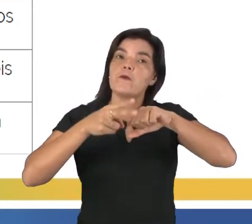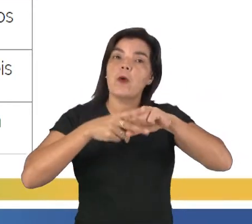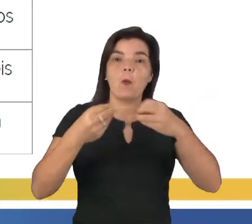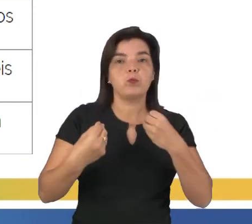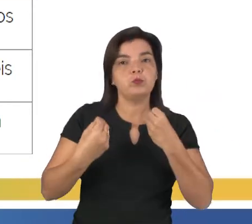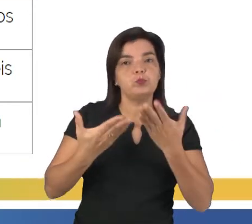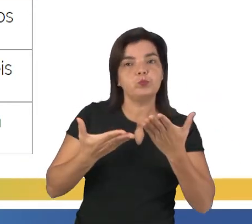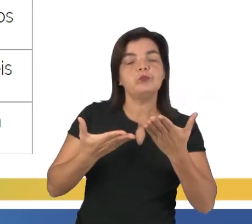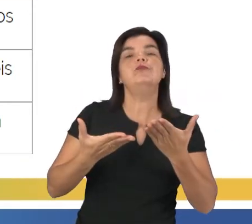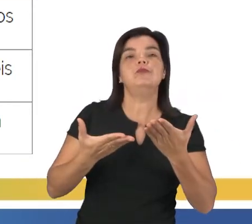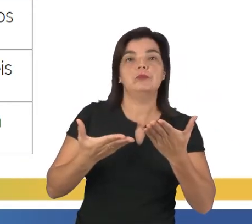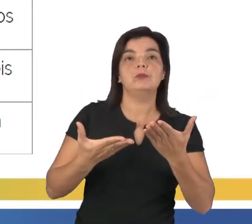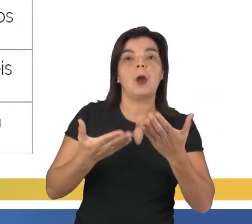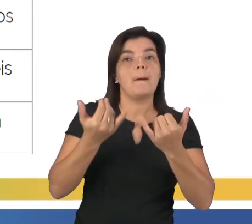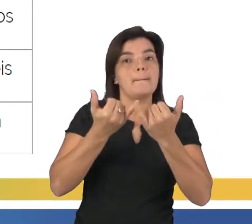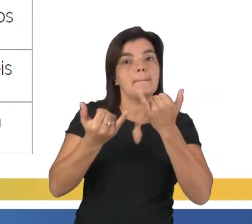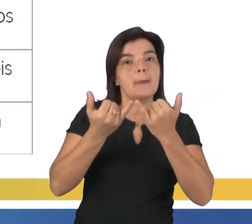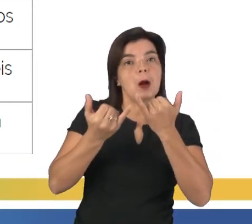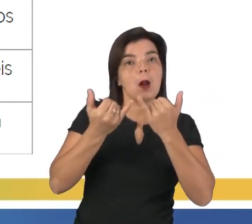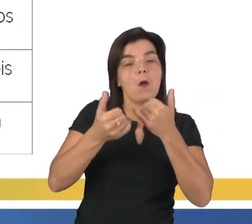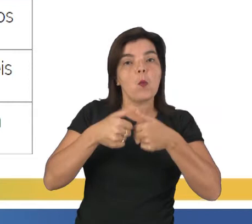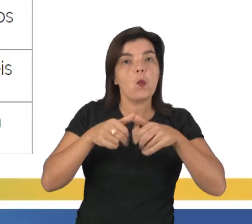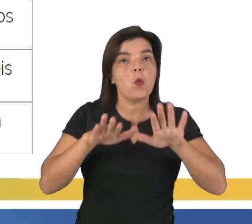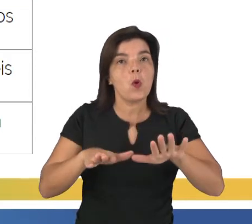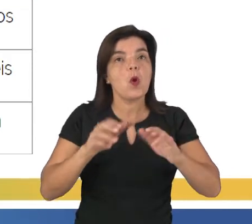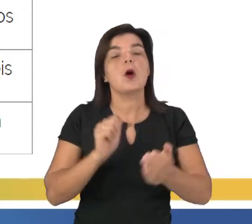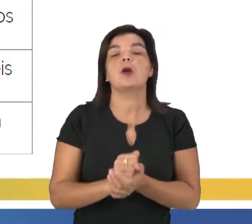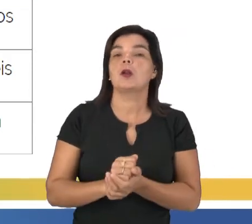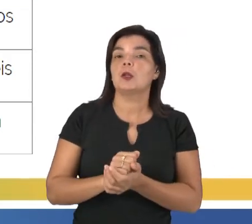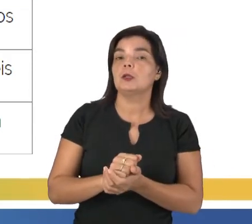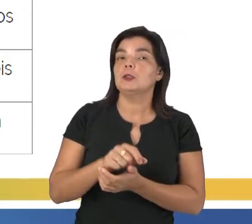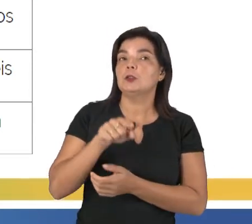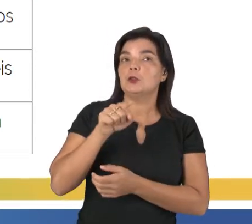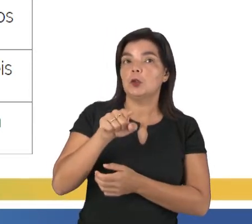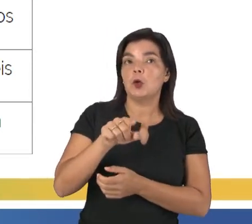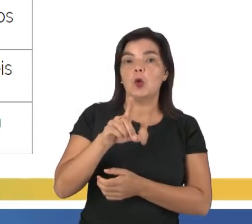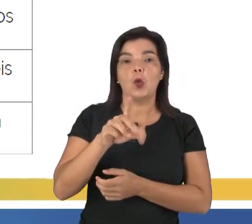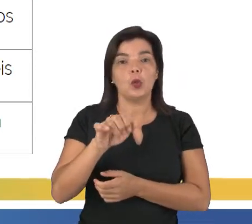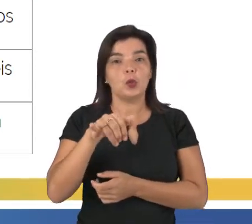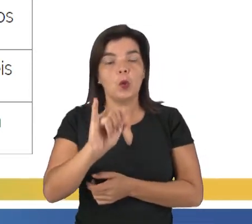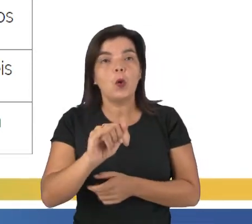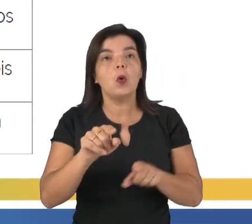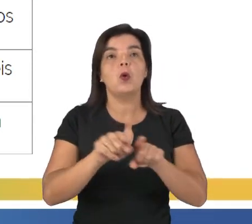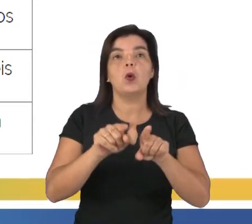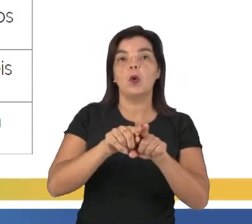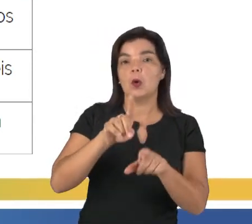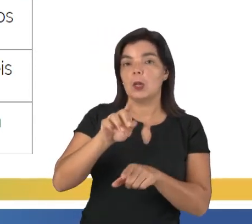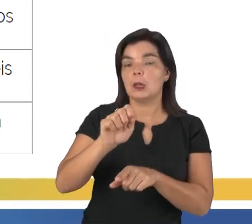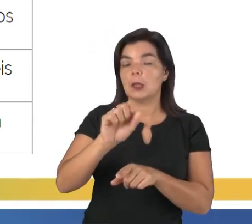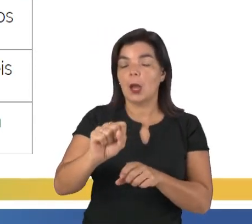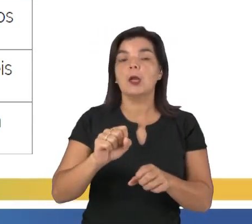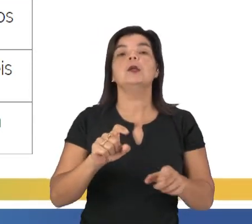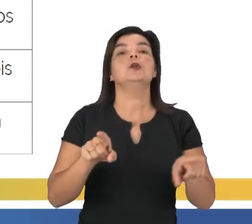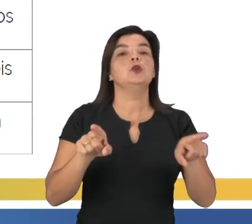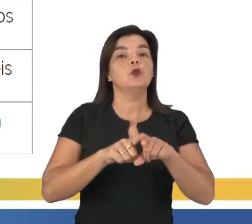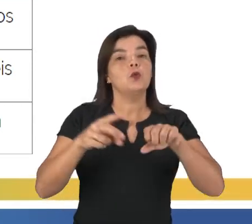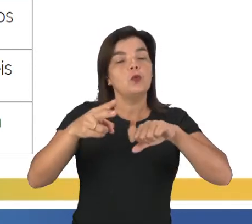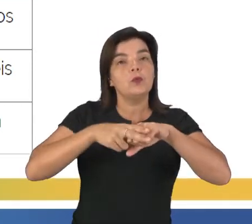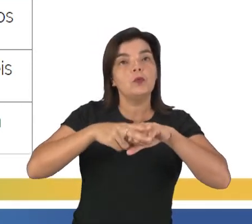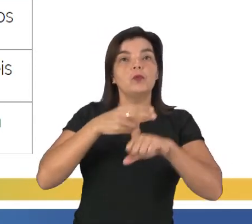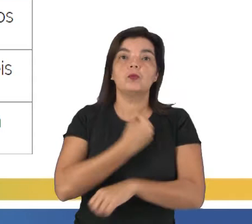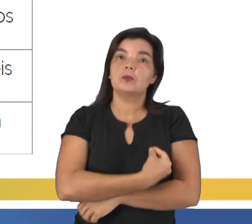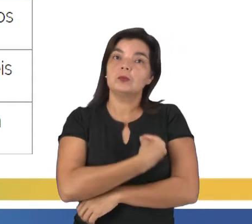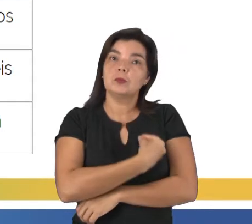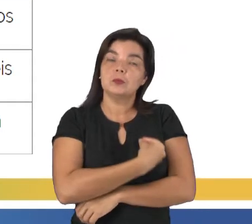verbo dar, que é semelhante ao verbo estar. Aí eu dou, tu dás, ele dá, nós outros damos, né, o verbo ser. Esse